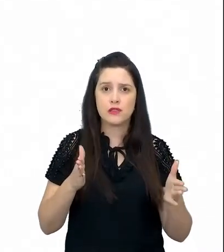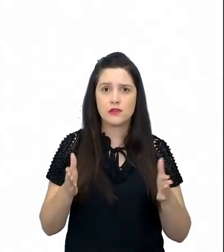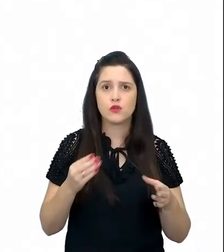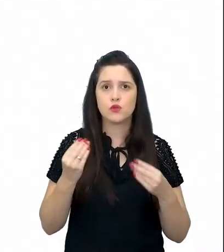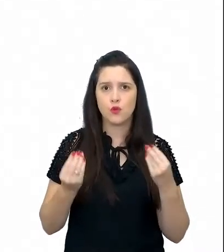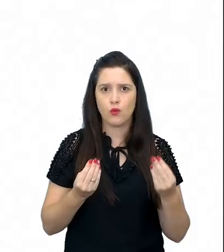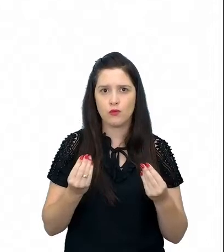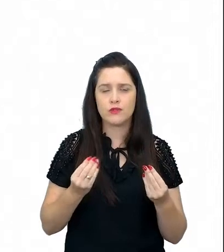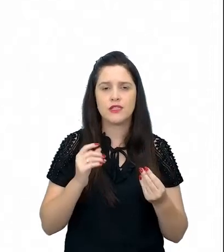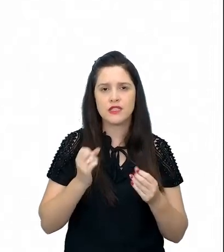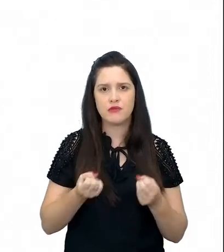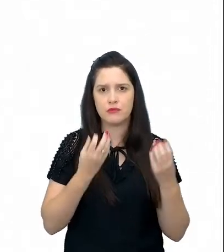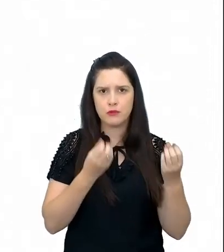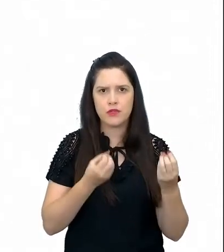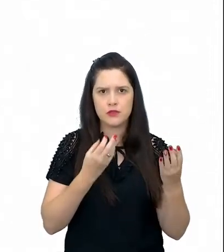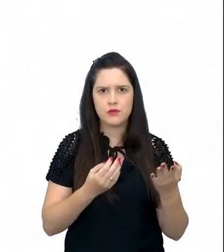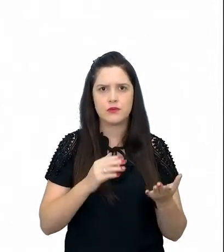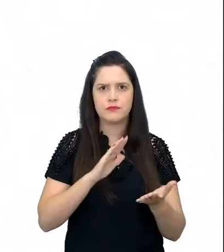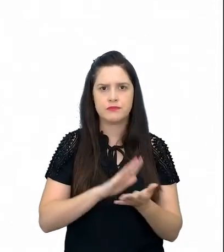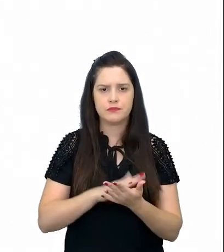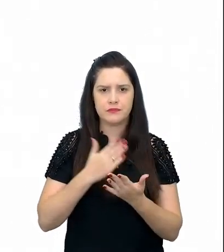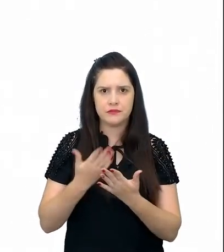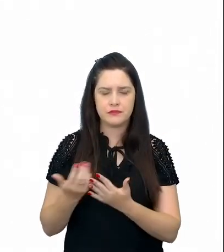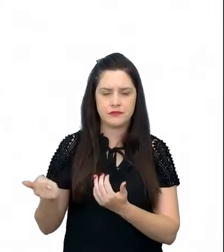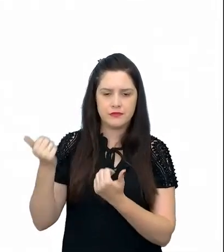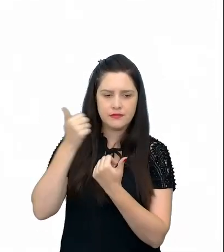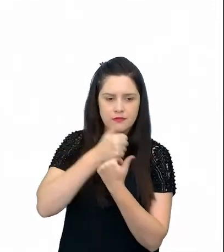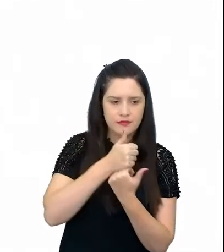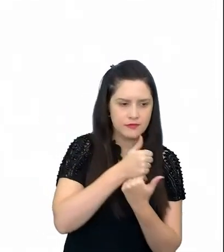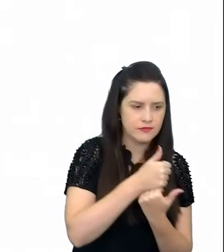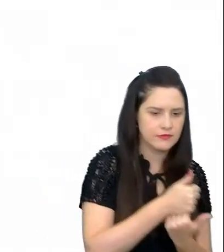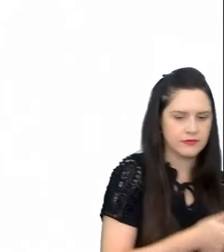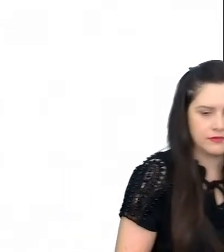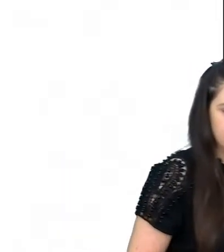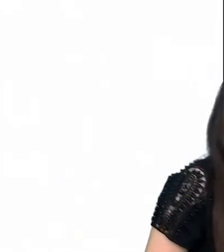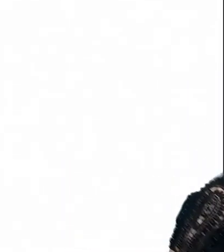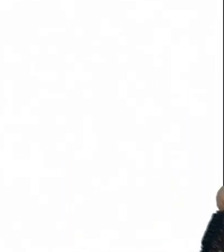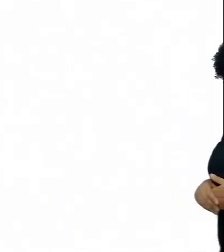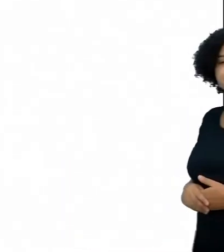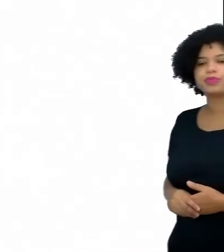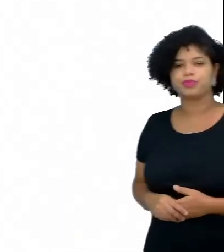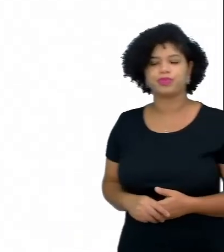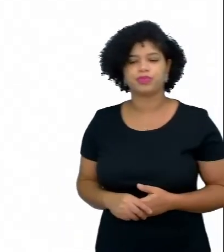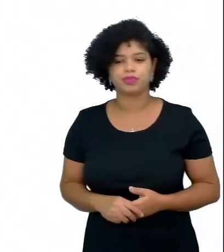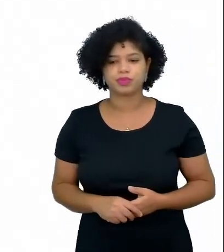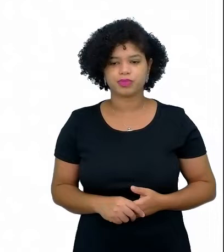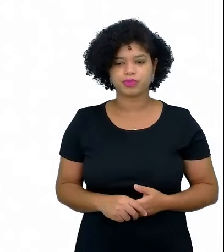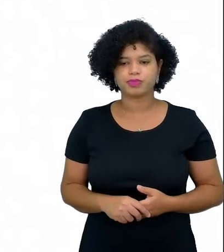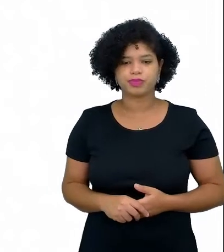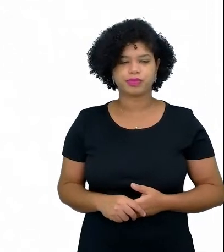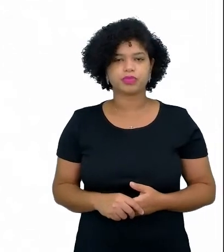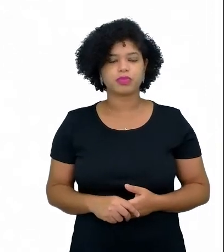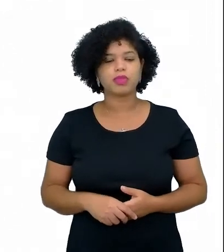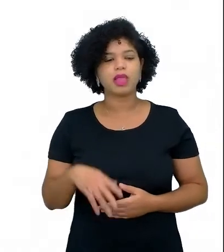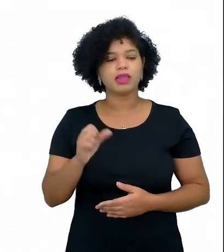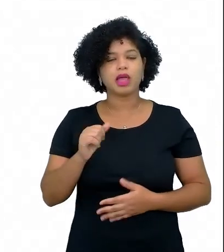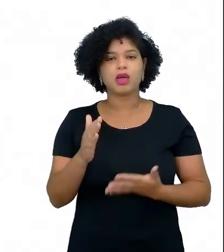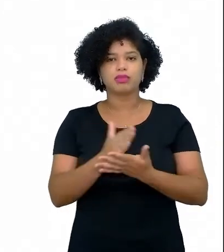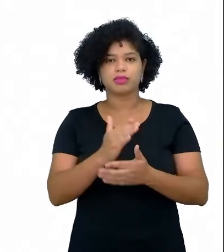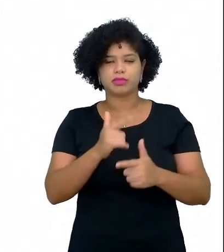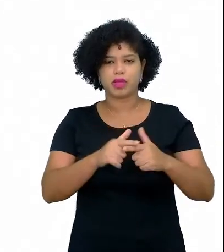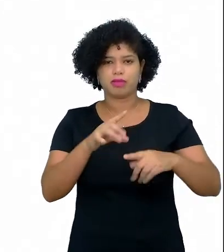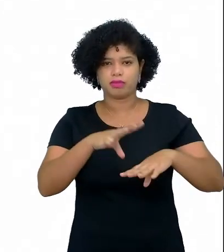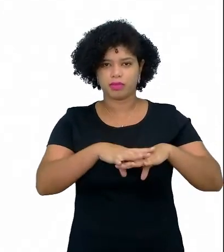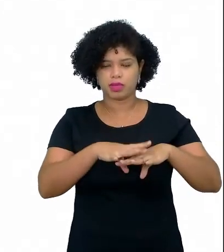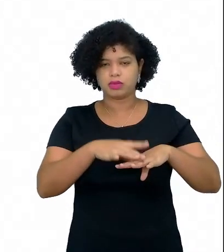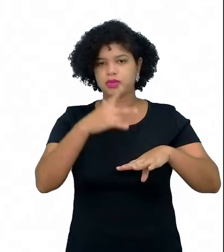essas informações. A gente vai entender como que está a leitura deles de enunciado matemático. Lembra a técnica de resolver o problema? Olha só, será